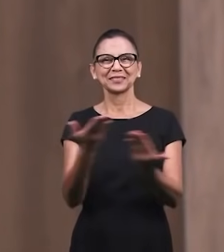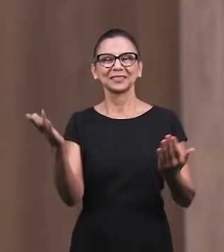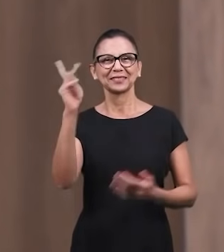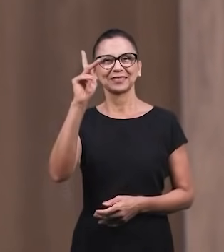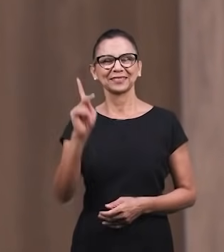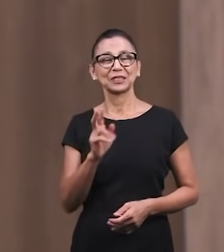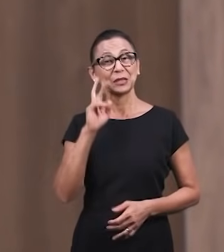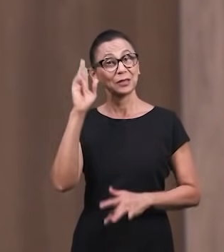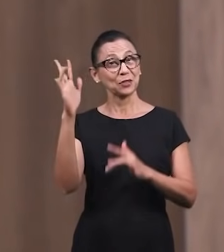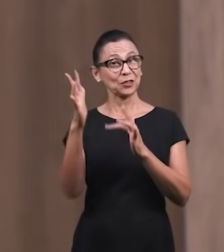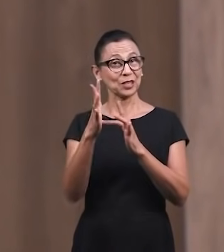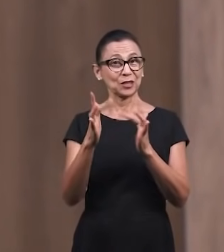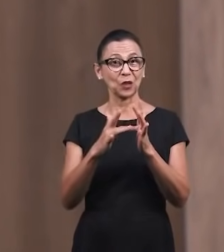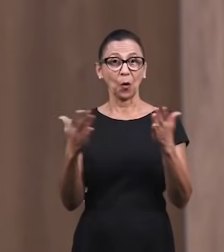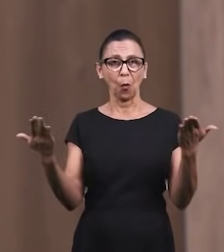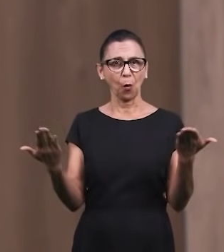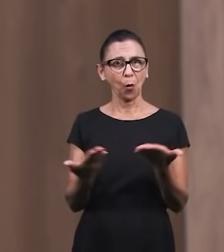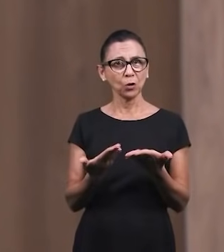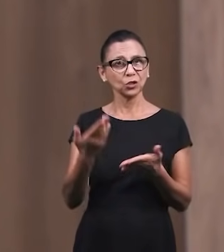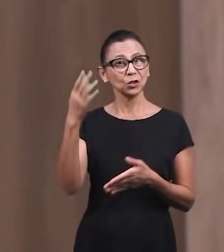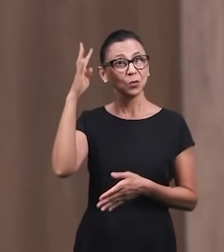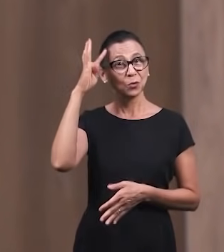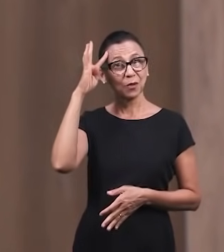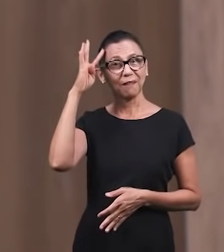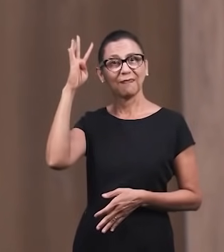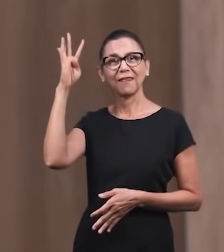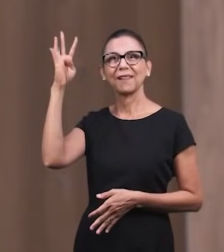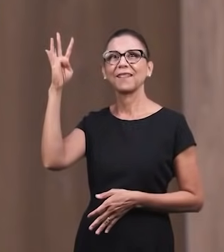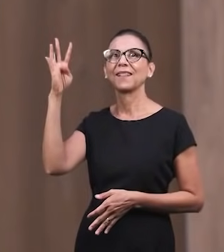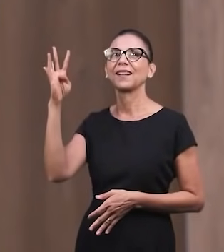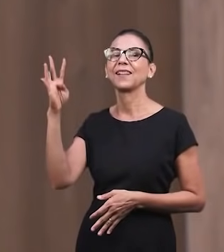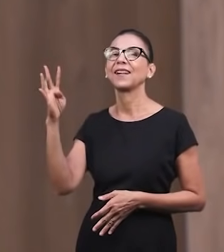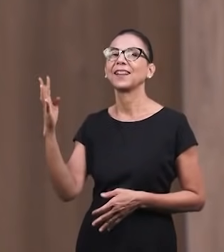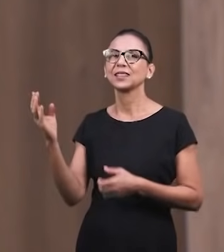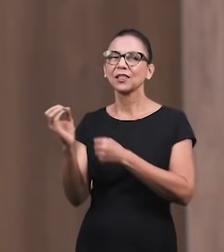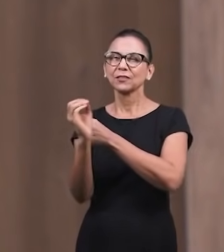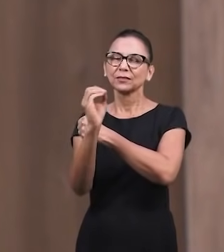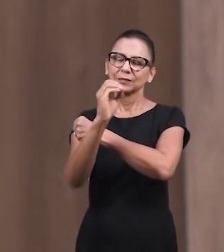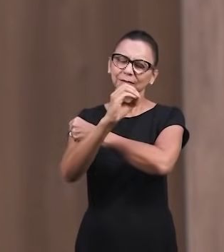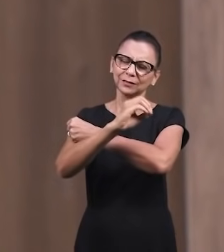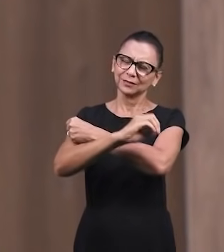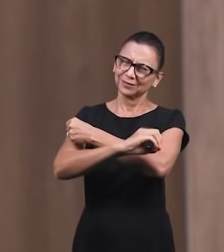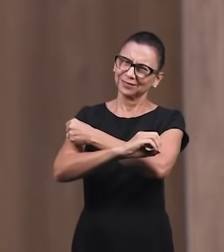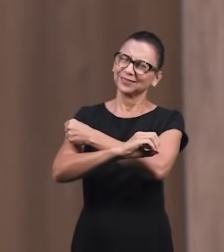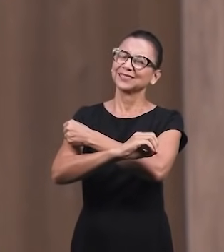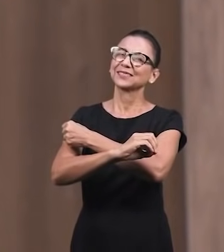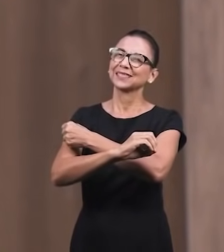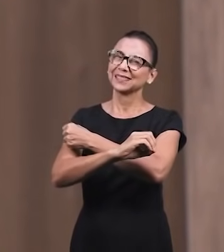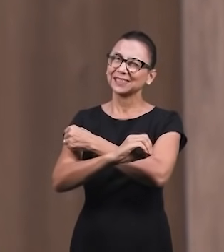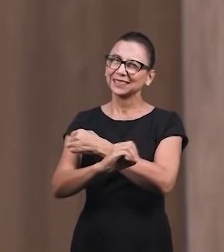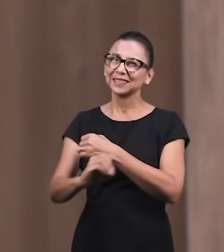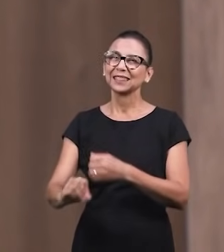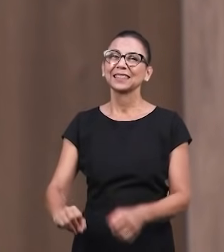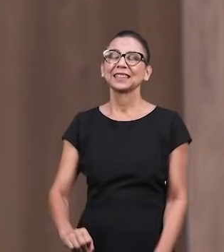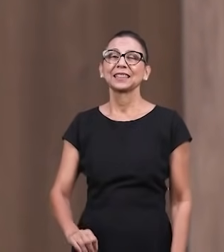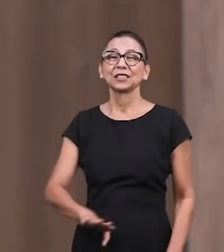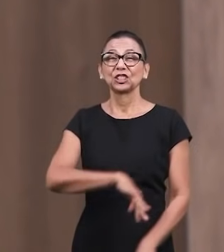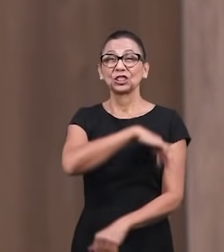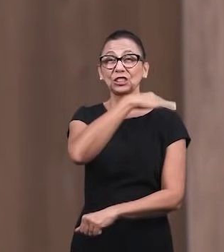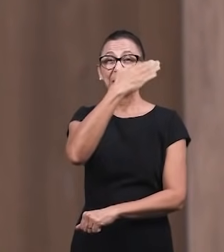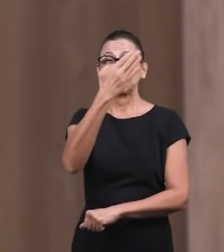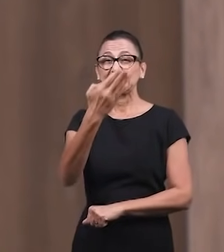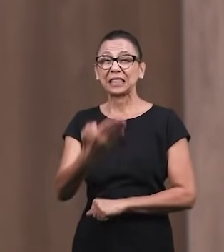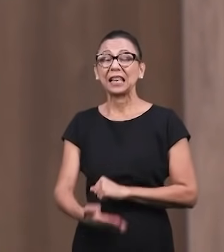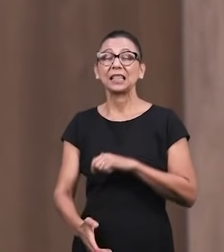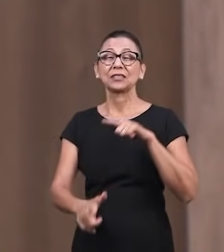eu te saúdo com a paz do Senhor Jesus. Hoje é quarta-feira, estamos chegando agora no finalzinho da tarde. Depois de um dia